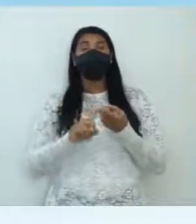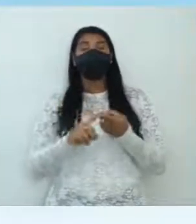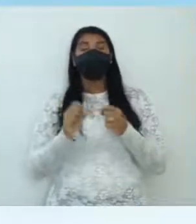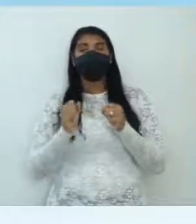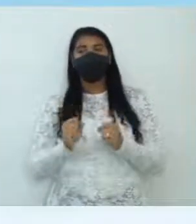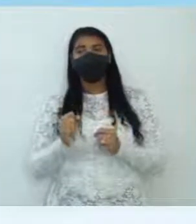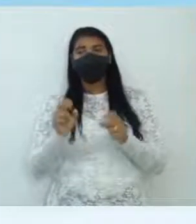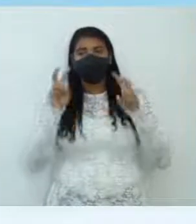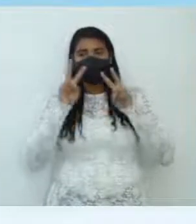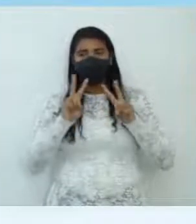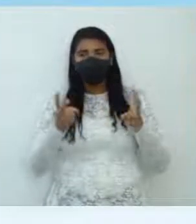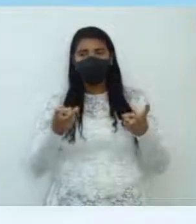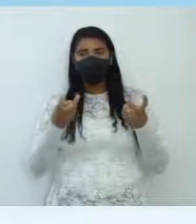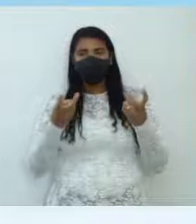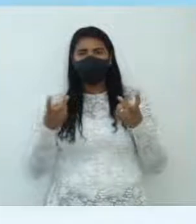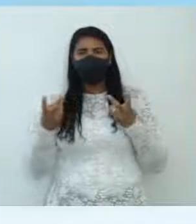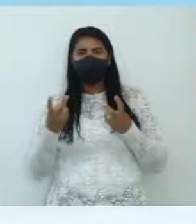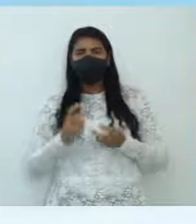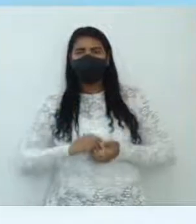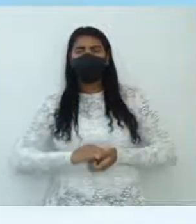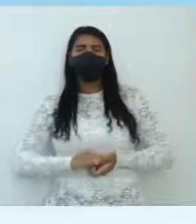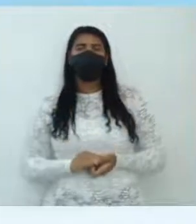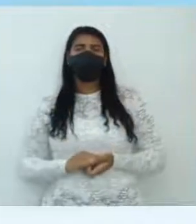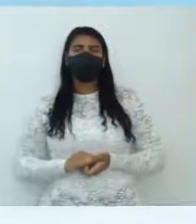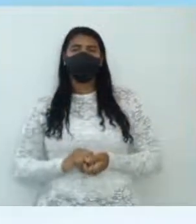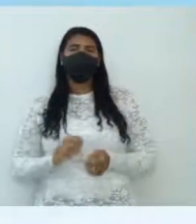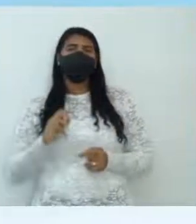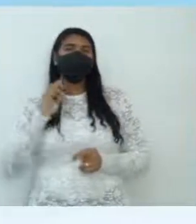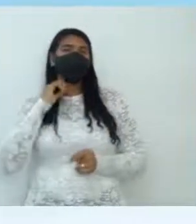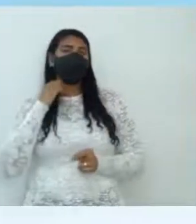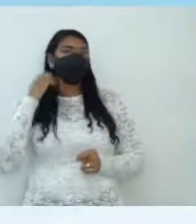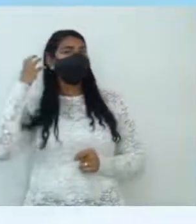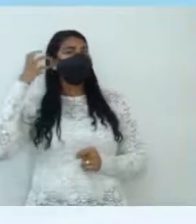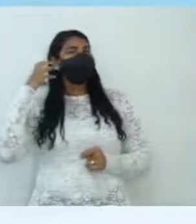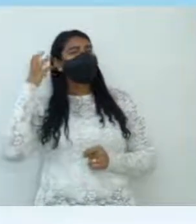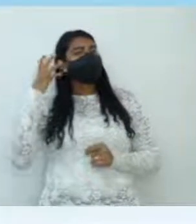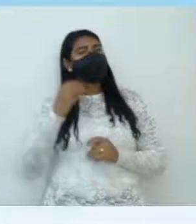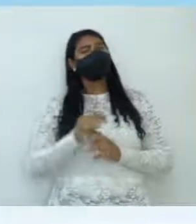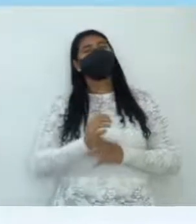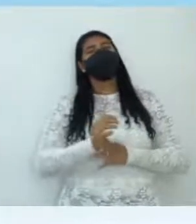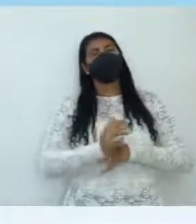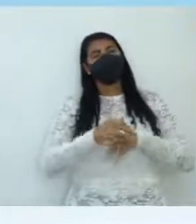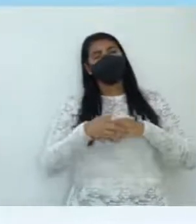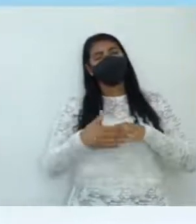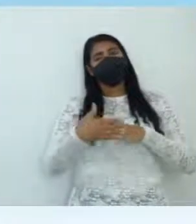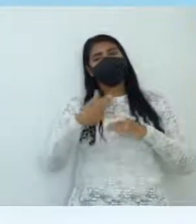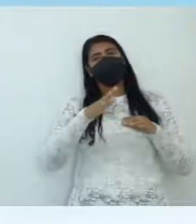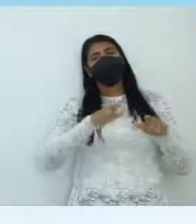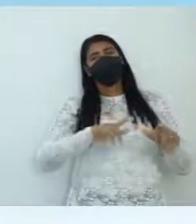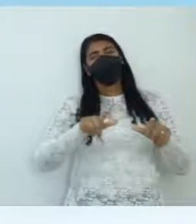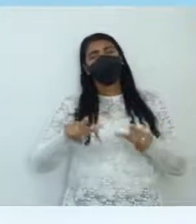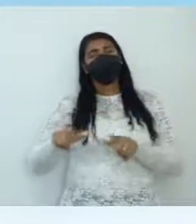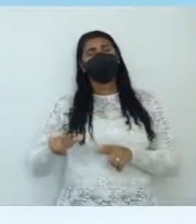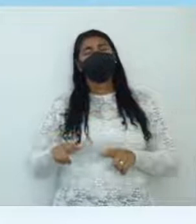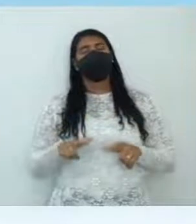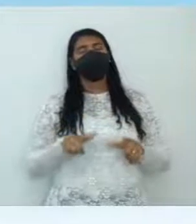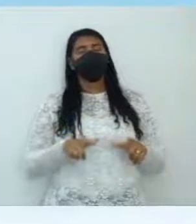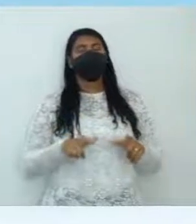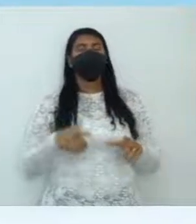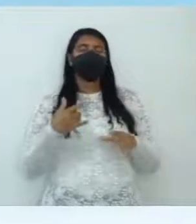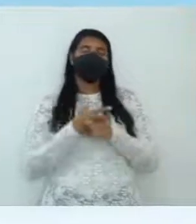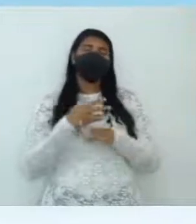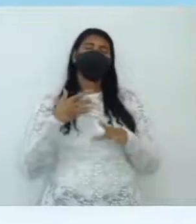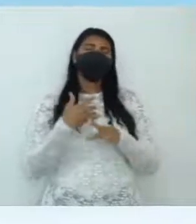pode ver que tem a poluição sonora, que é gerada em ambientes e cidades